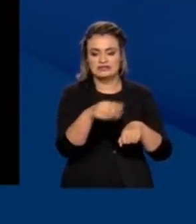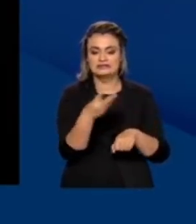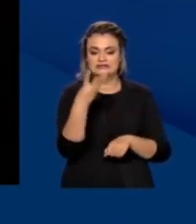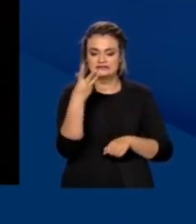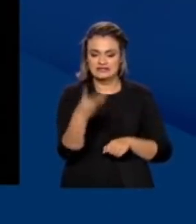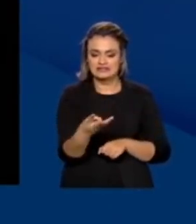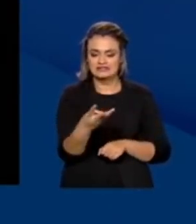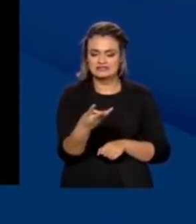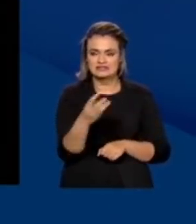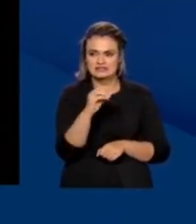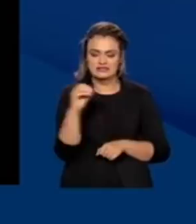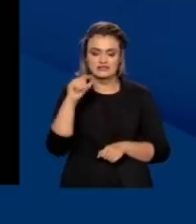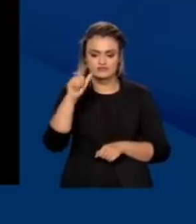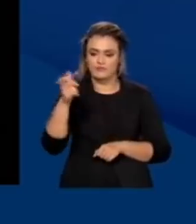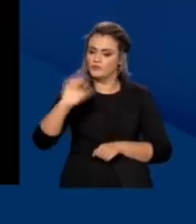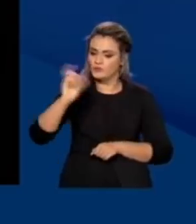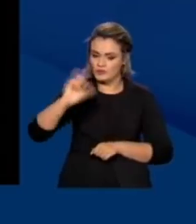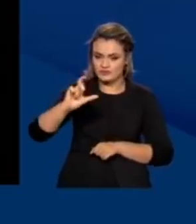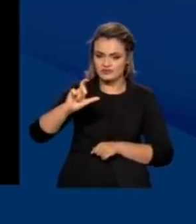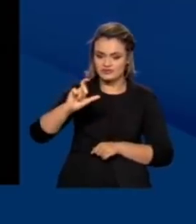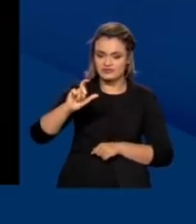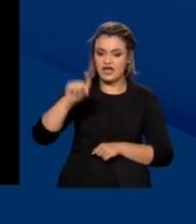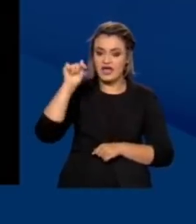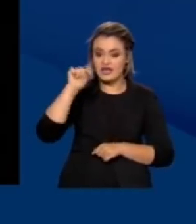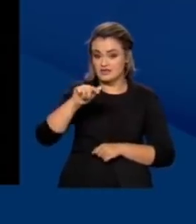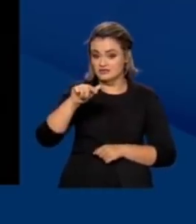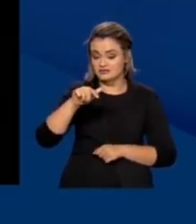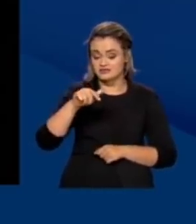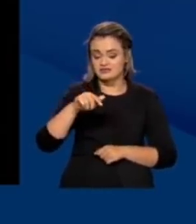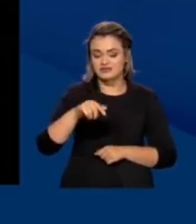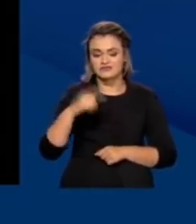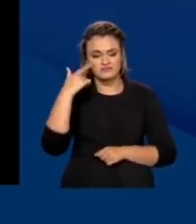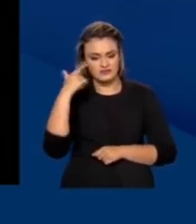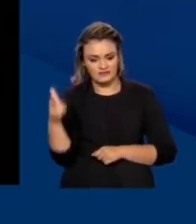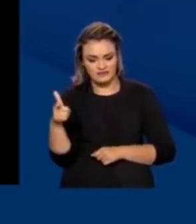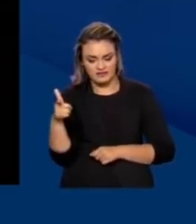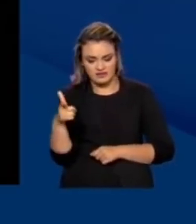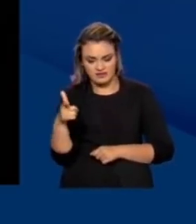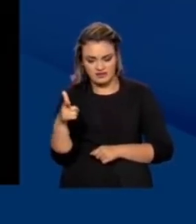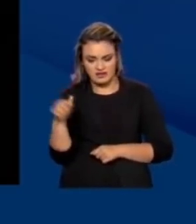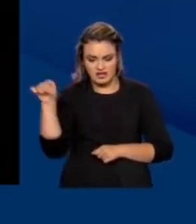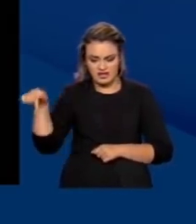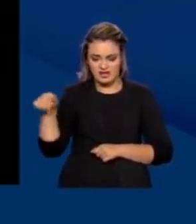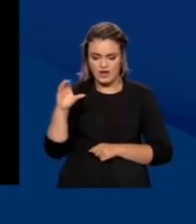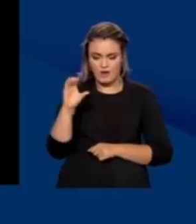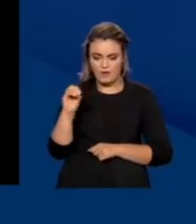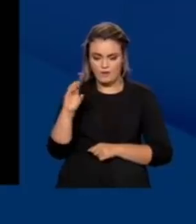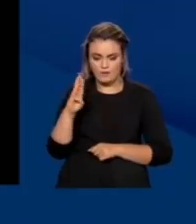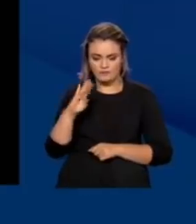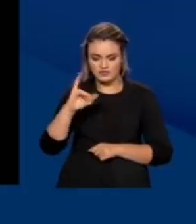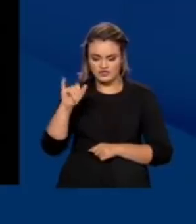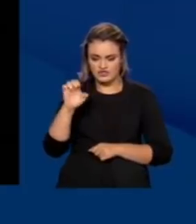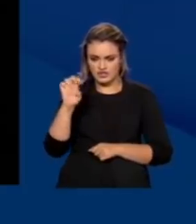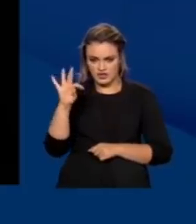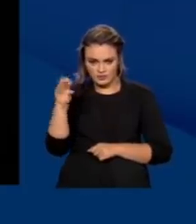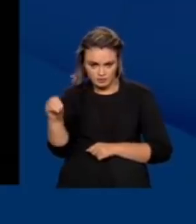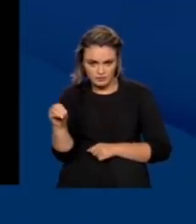300 mil doses. Este documento, se os senhores observarem o campo objeto, produto,